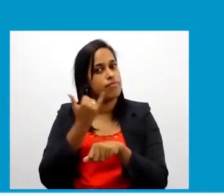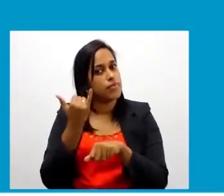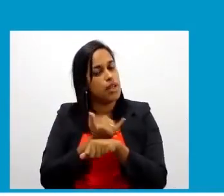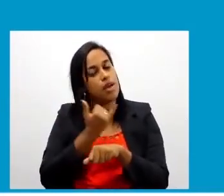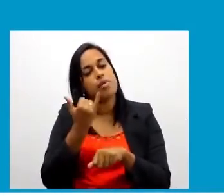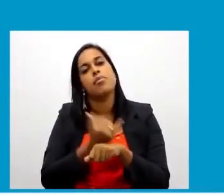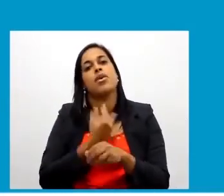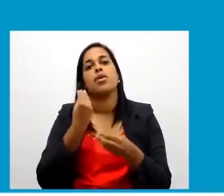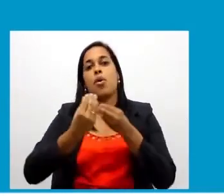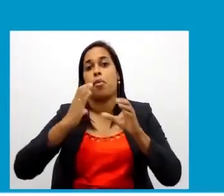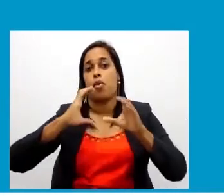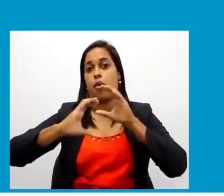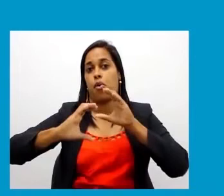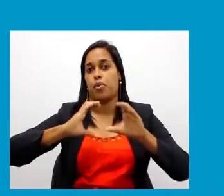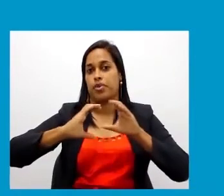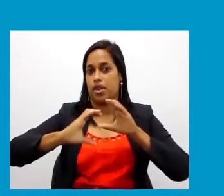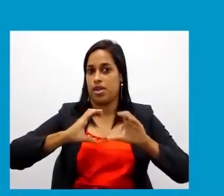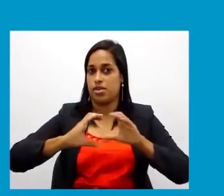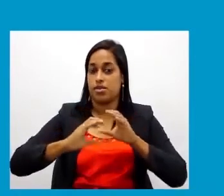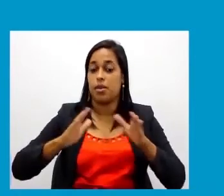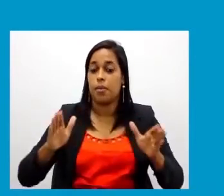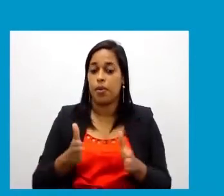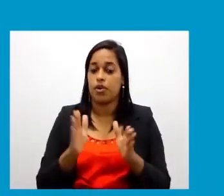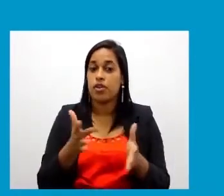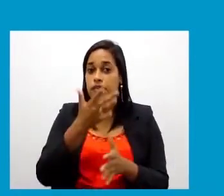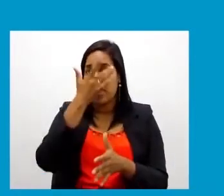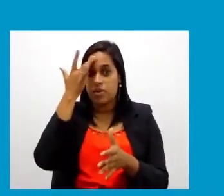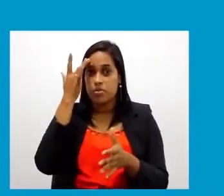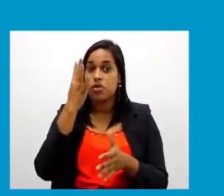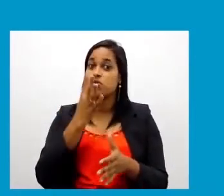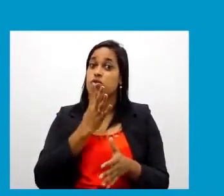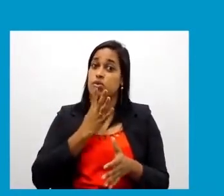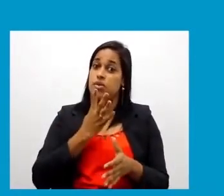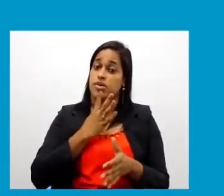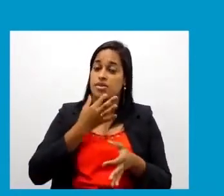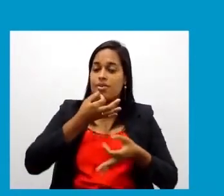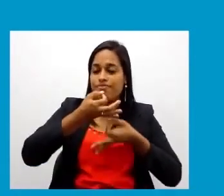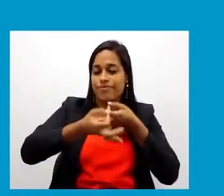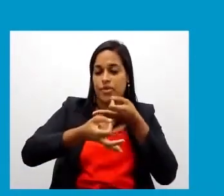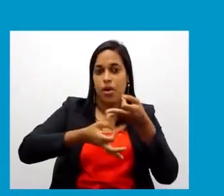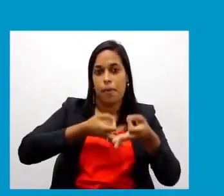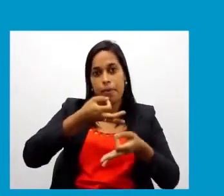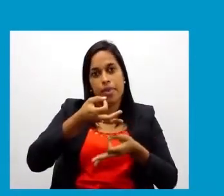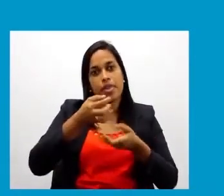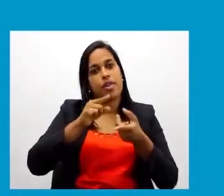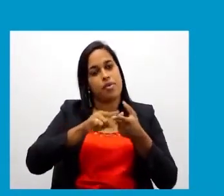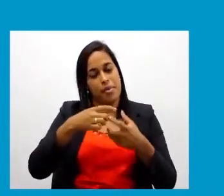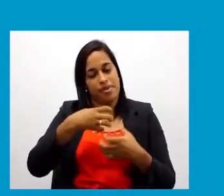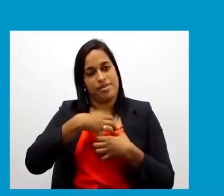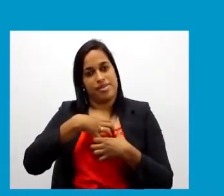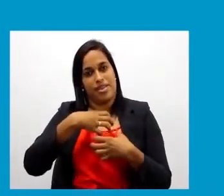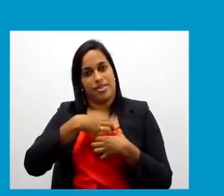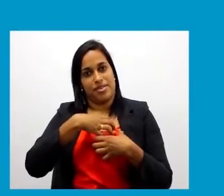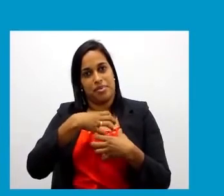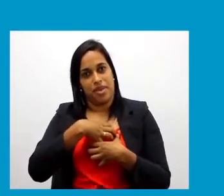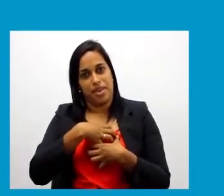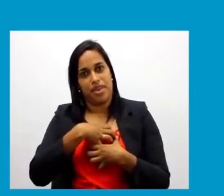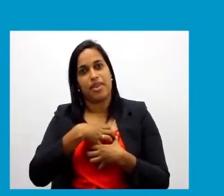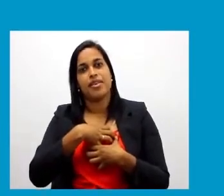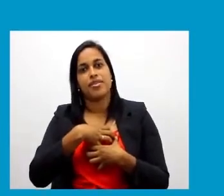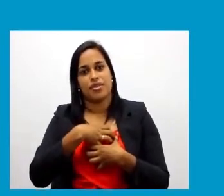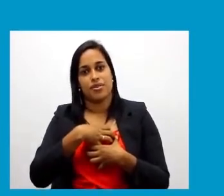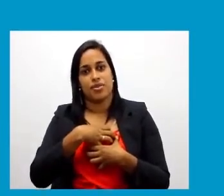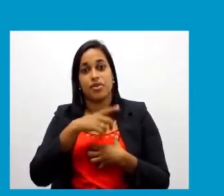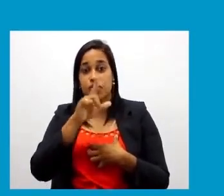isso, né? Através da comunicação a gente pode motivar as pessoas, conhecer sua opinião e conhecer seus sentimentos, suas